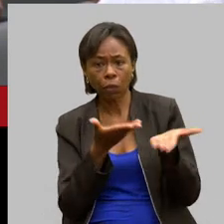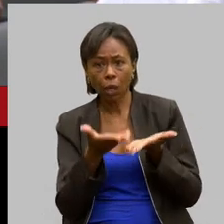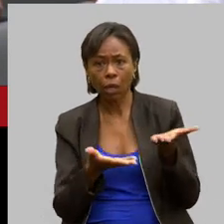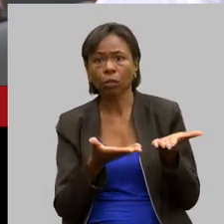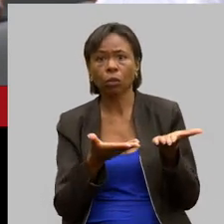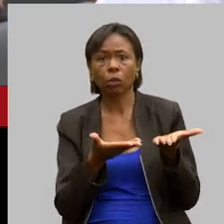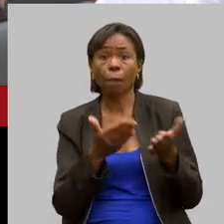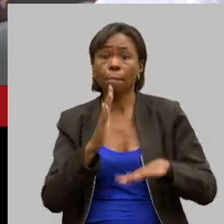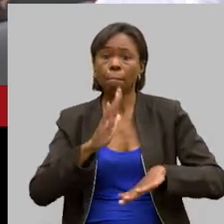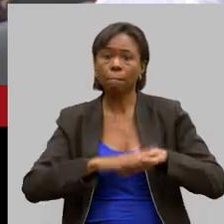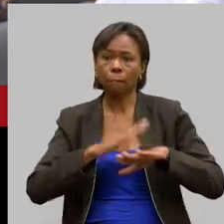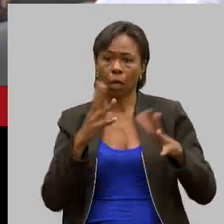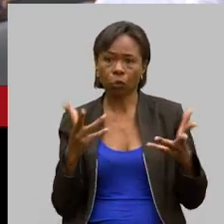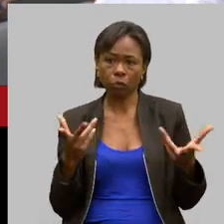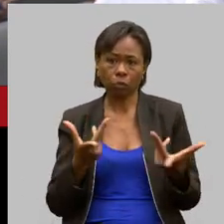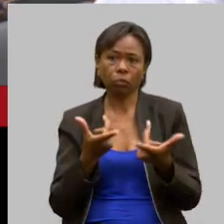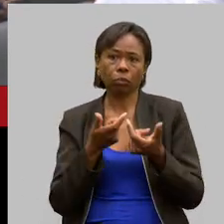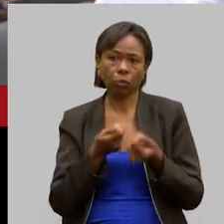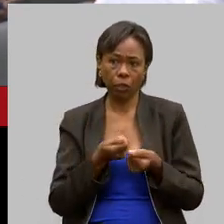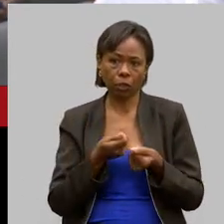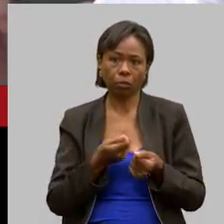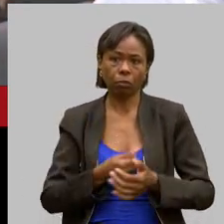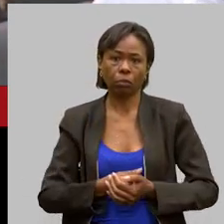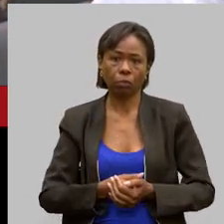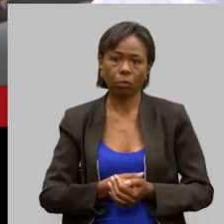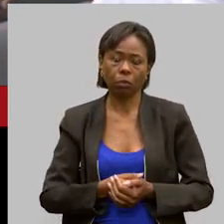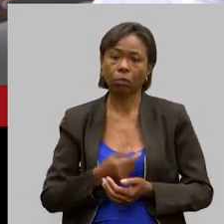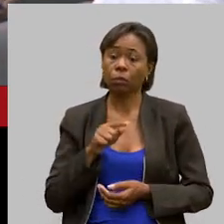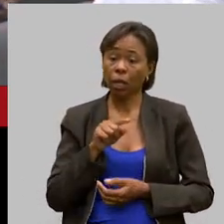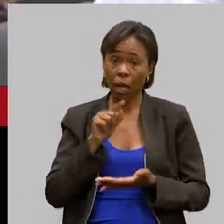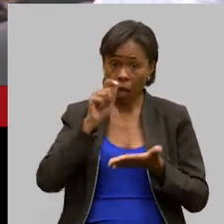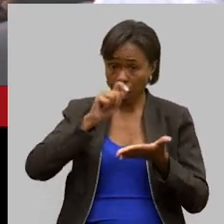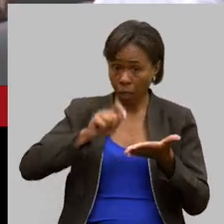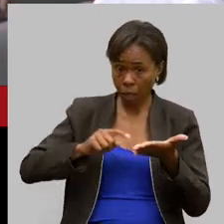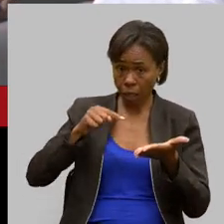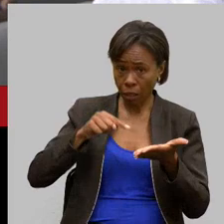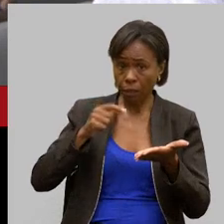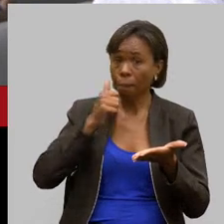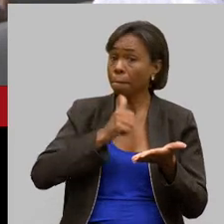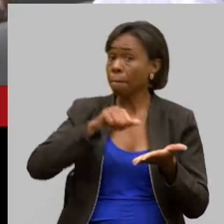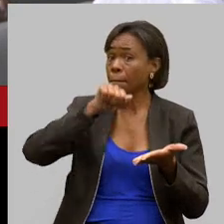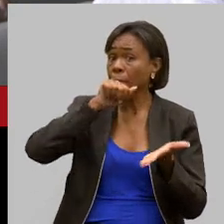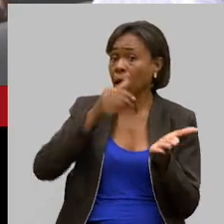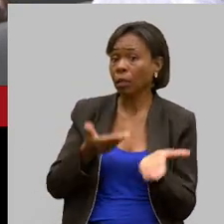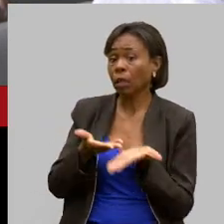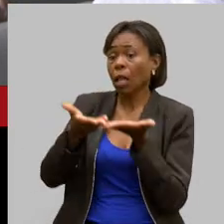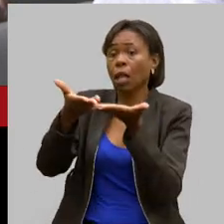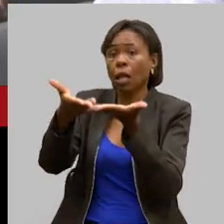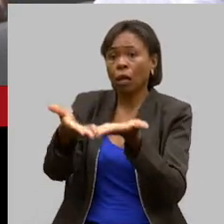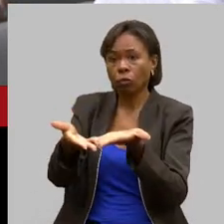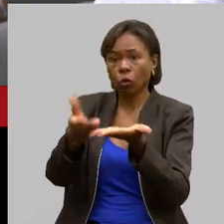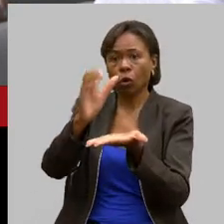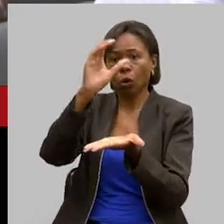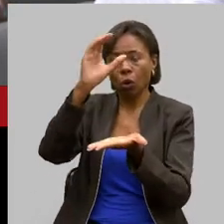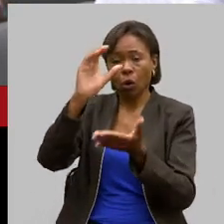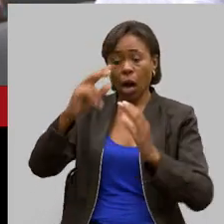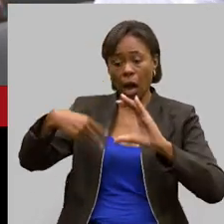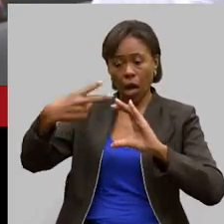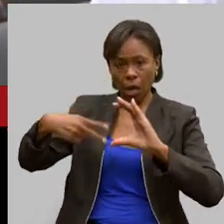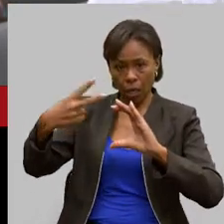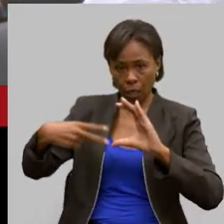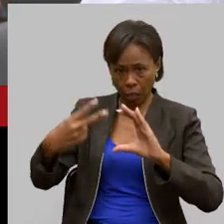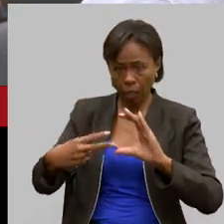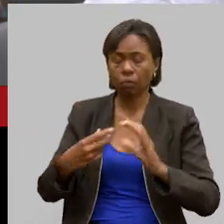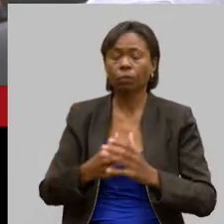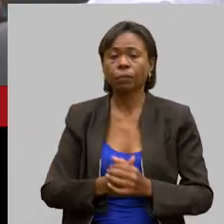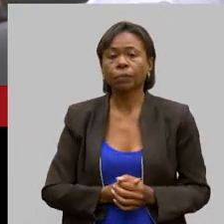mais qualidade isso gente foi as mães que levou para a câmara da cidade contra